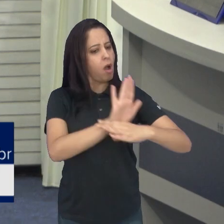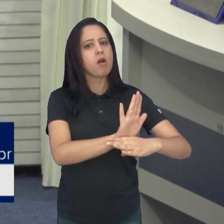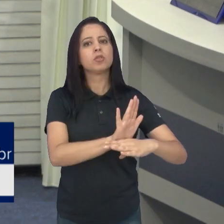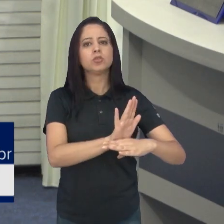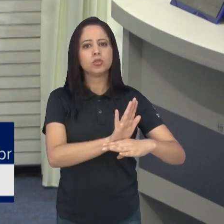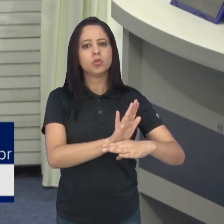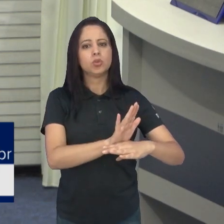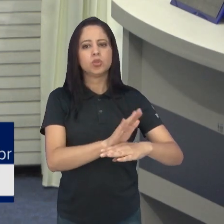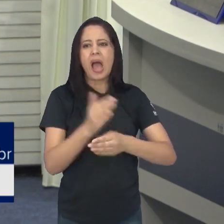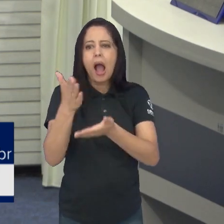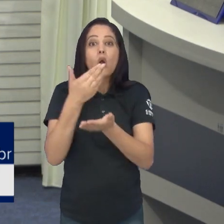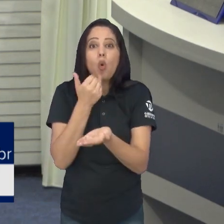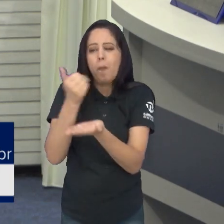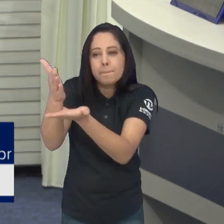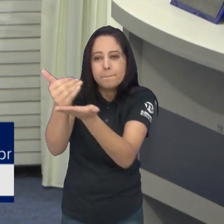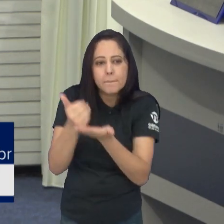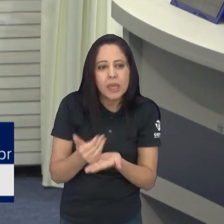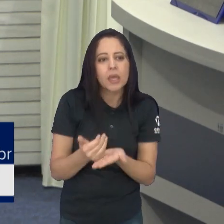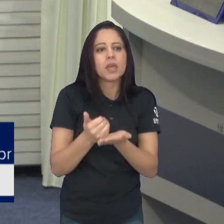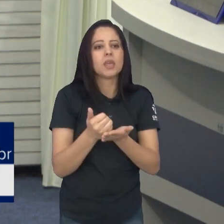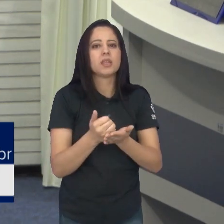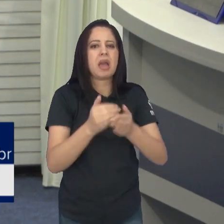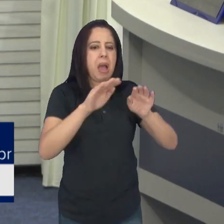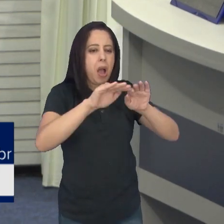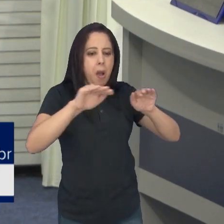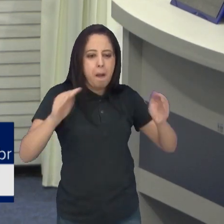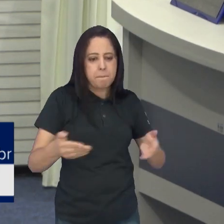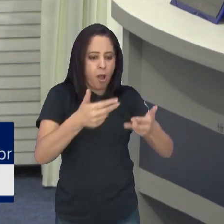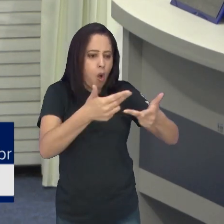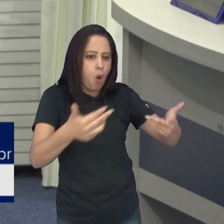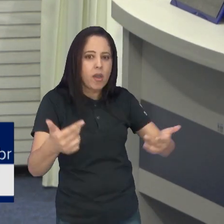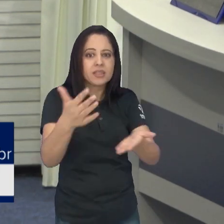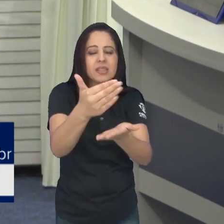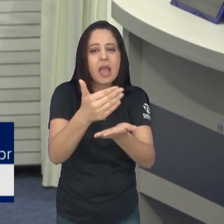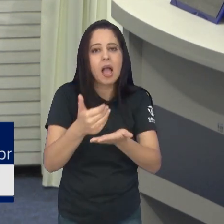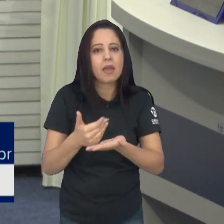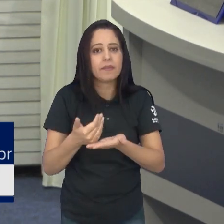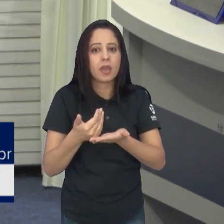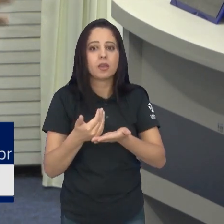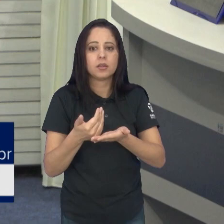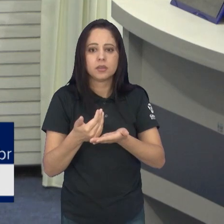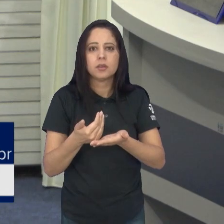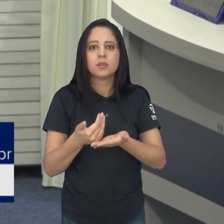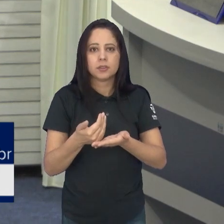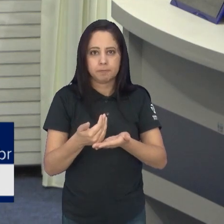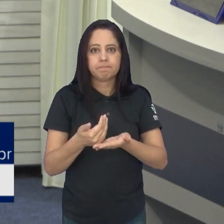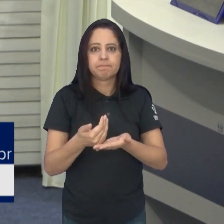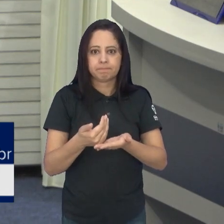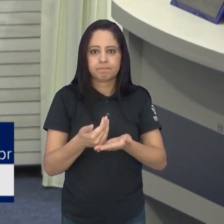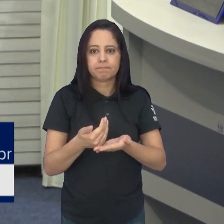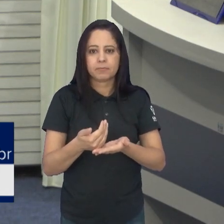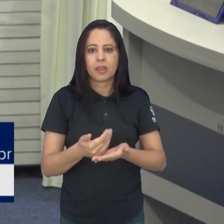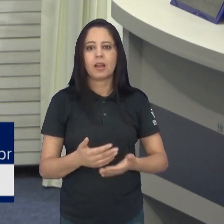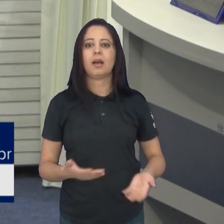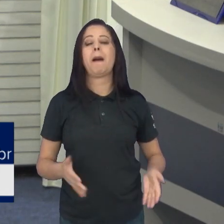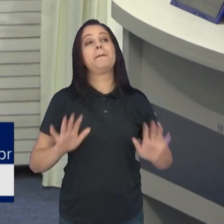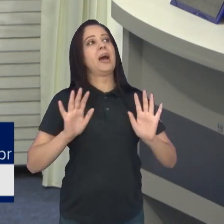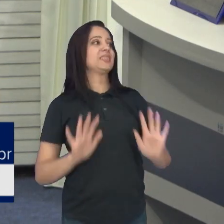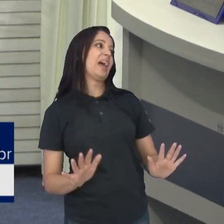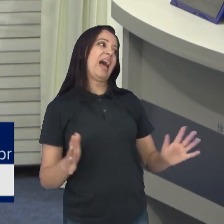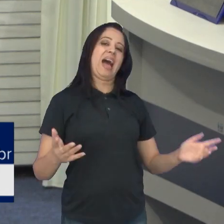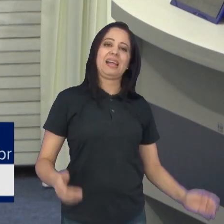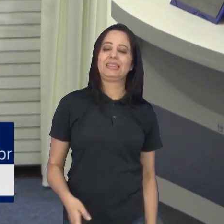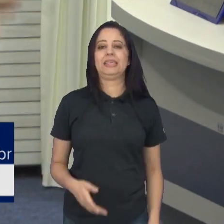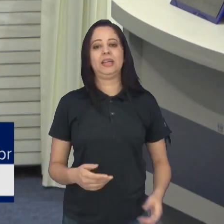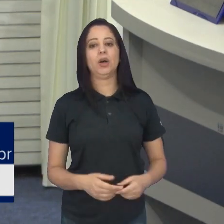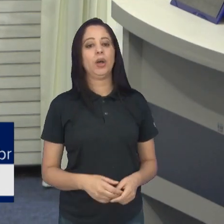com alimento, com móveis, com um monte de coisa que foi feito agora nessas enchentes que teve. Ah, não, mas vamos procurar